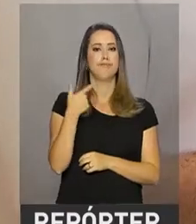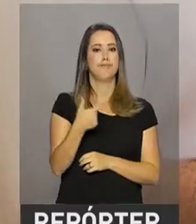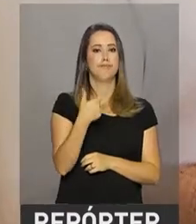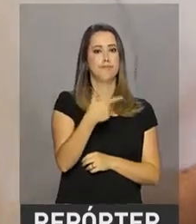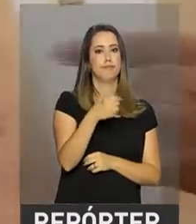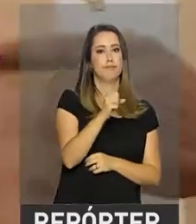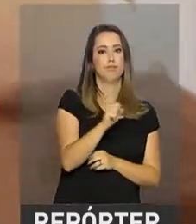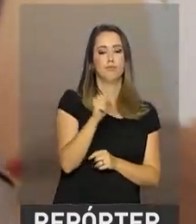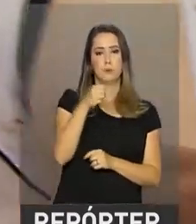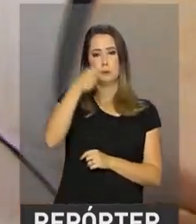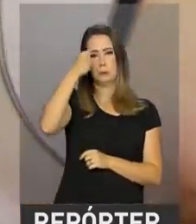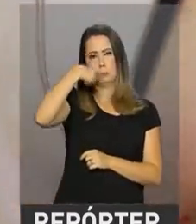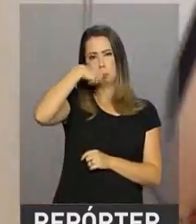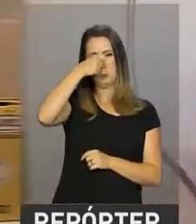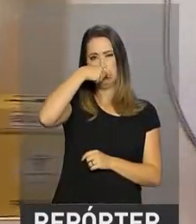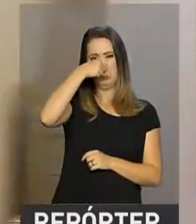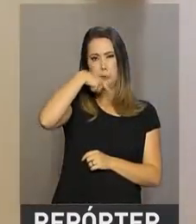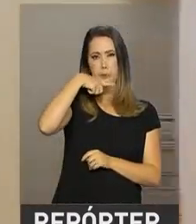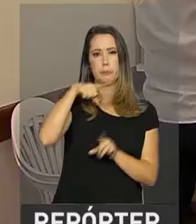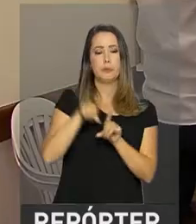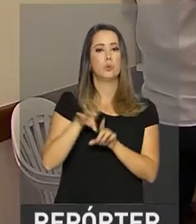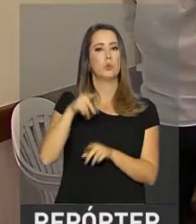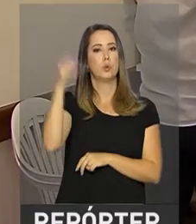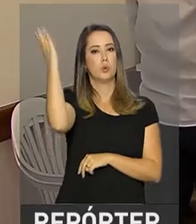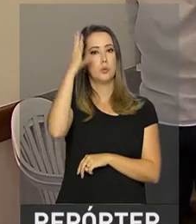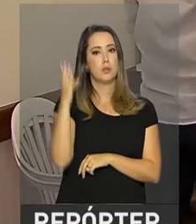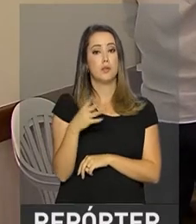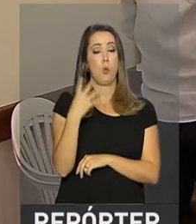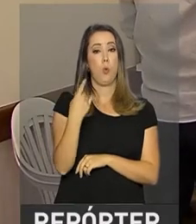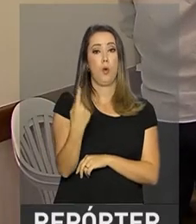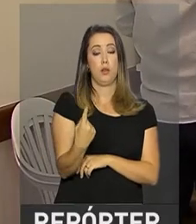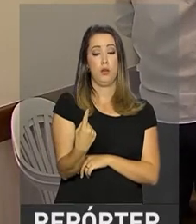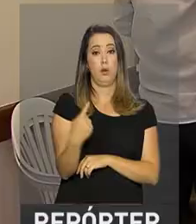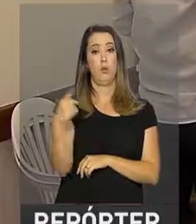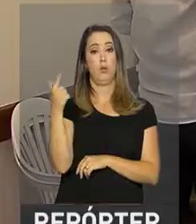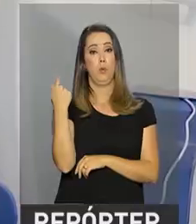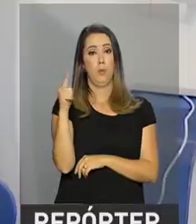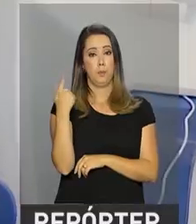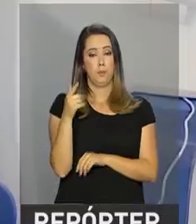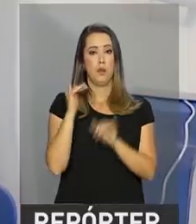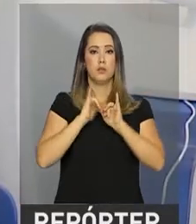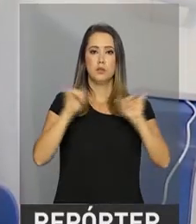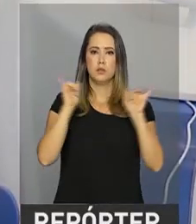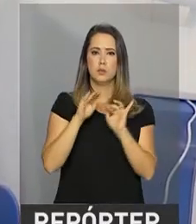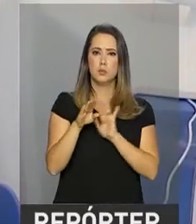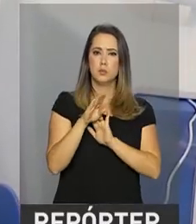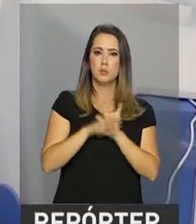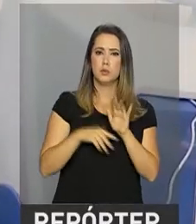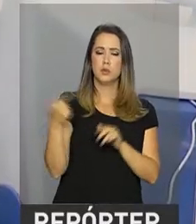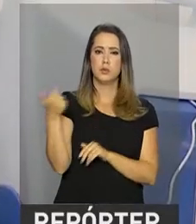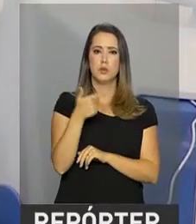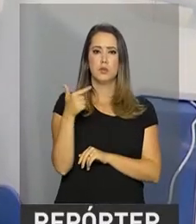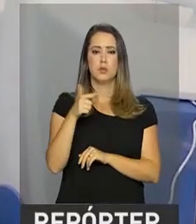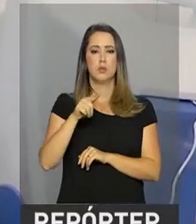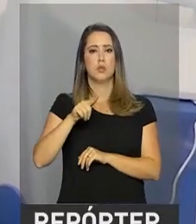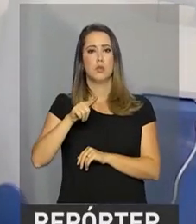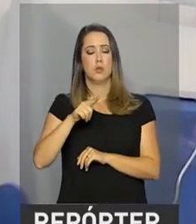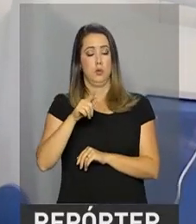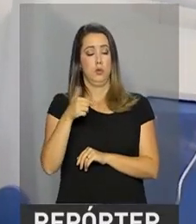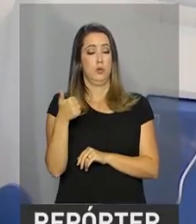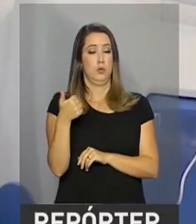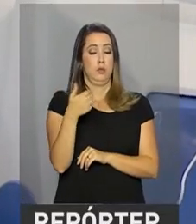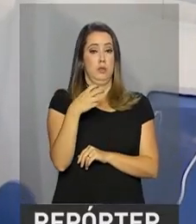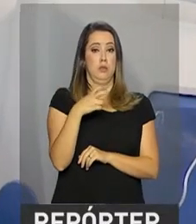casos de influenza em todo o brasil sendo 41 em goiás a campanha nacional está programada para a segunda quinzena de abril em